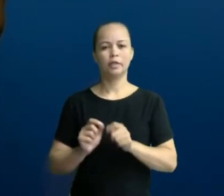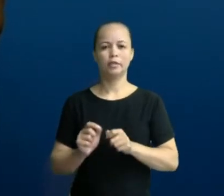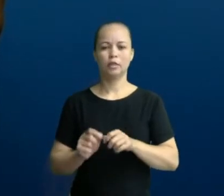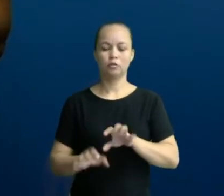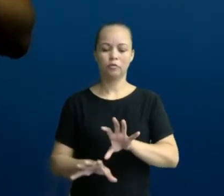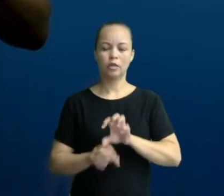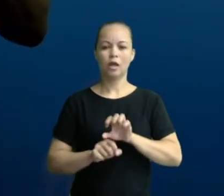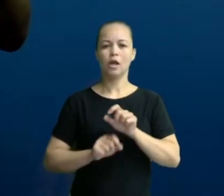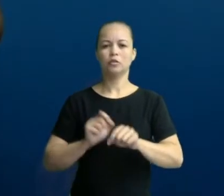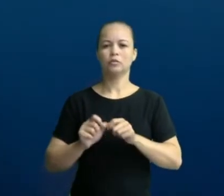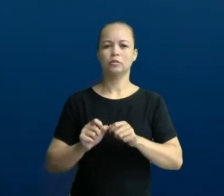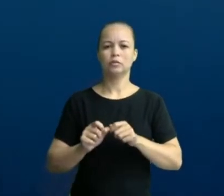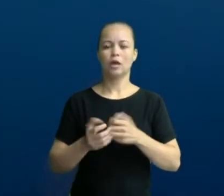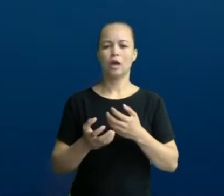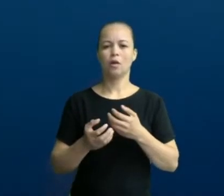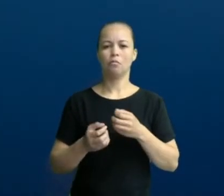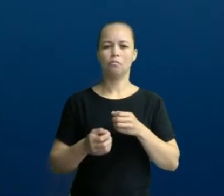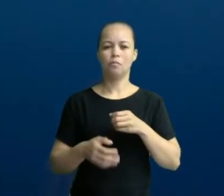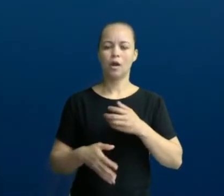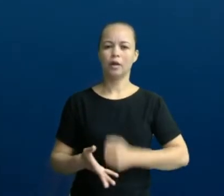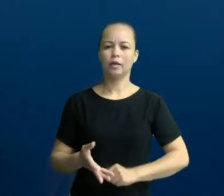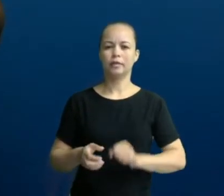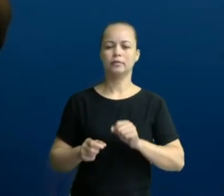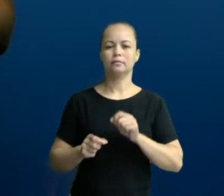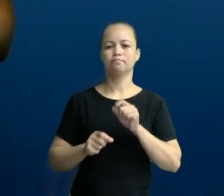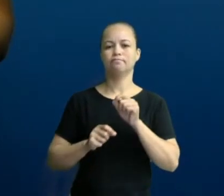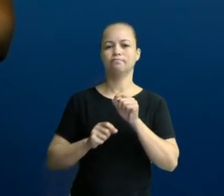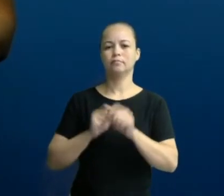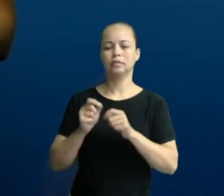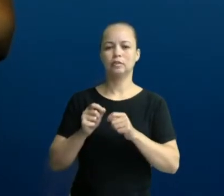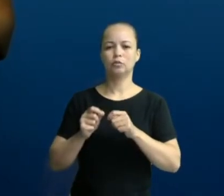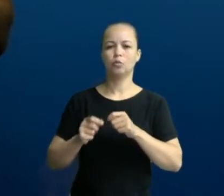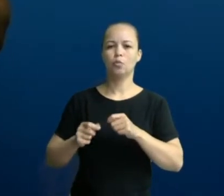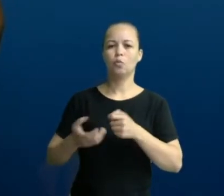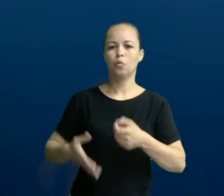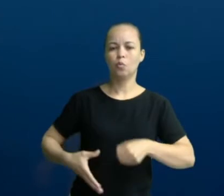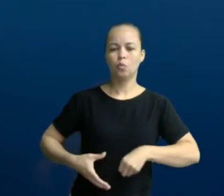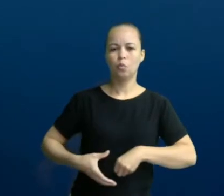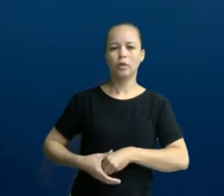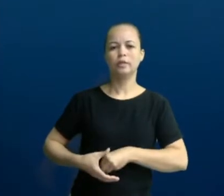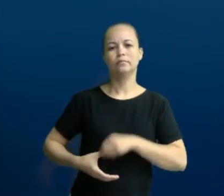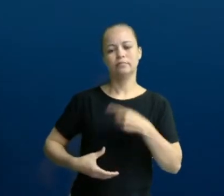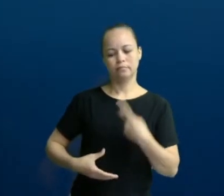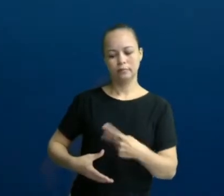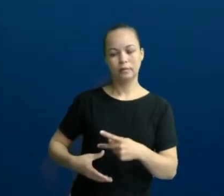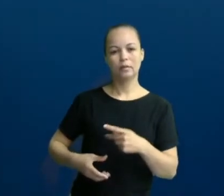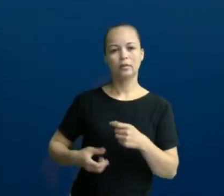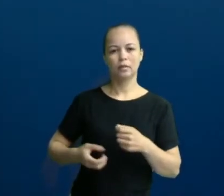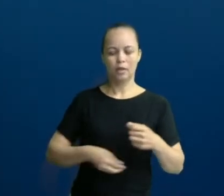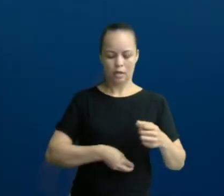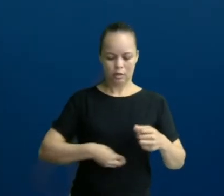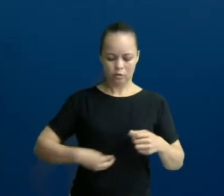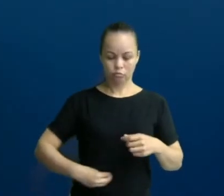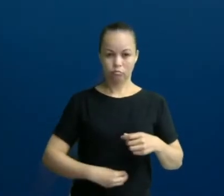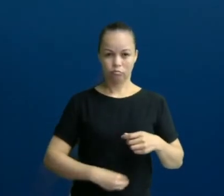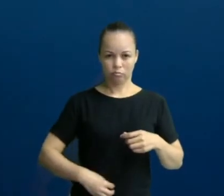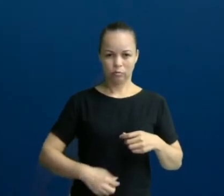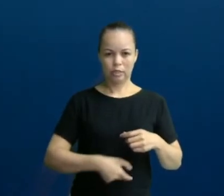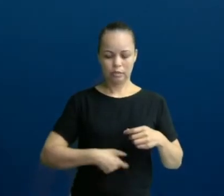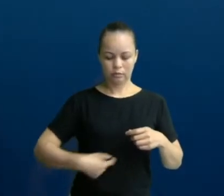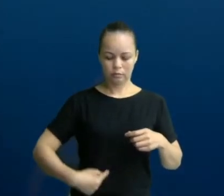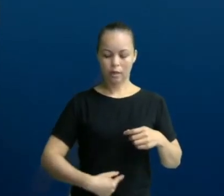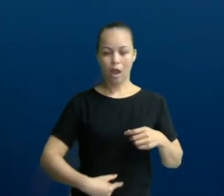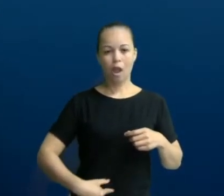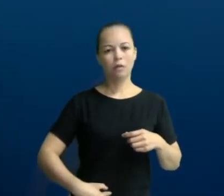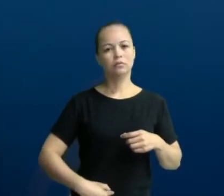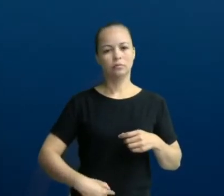intimamente associados ao quê? A uma agressão ao trato intestinal, ao sistema digestório. E sem falar que a própria